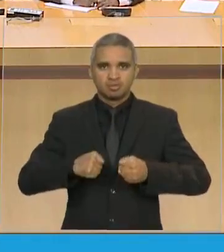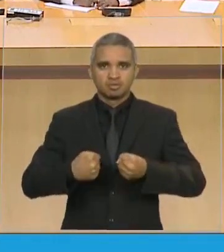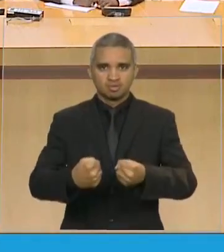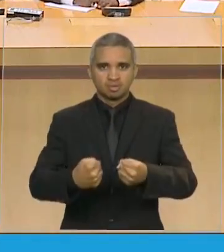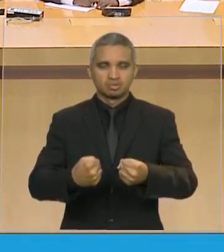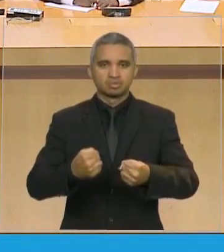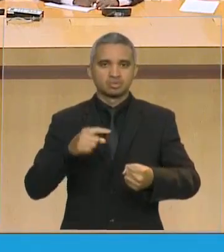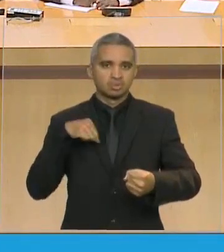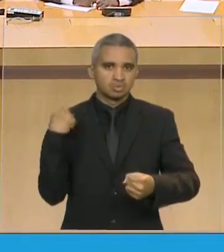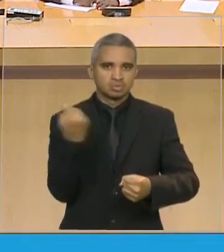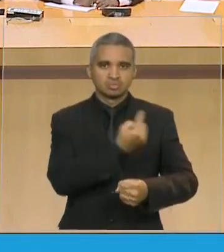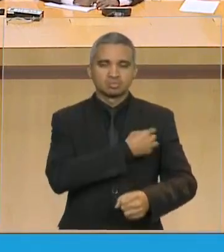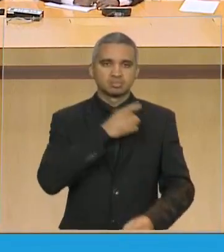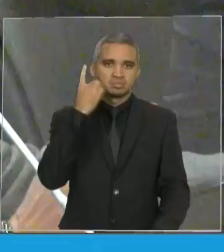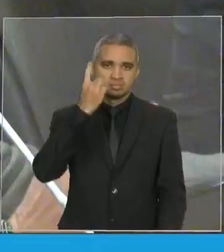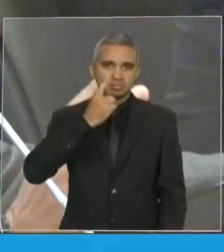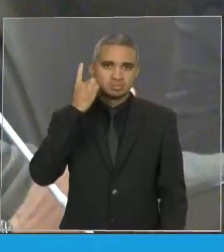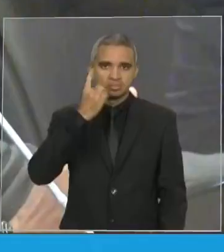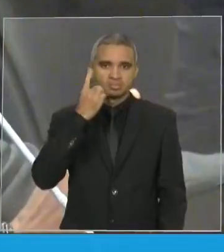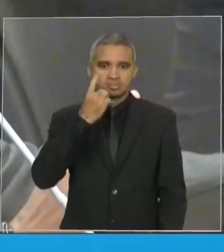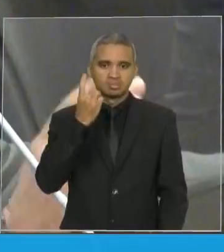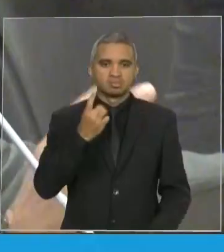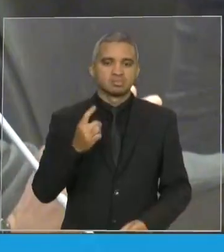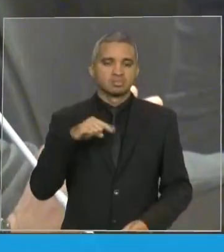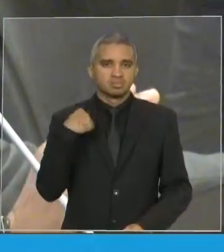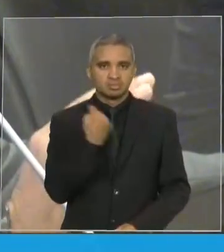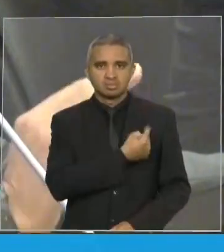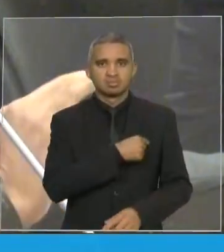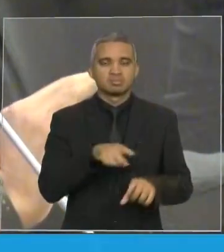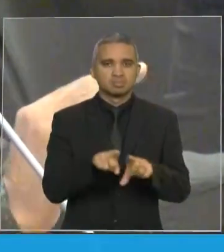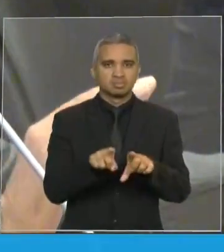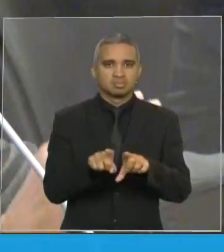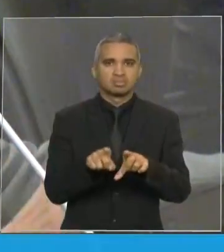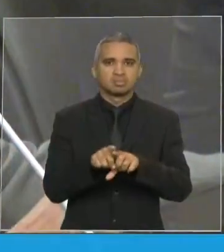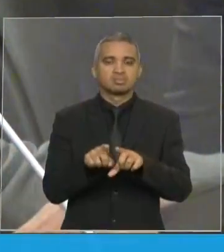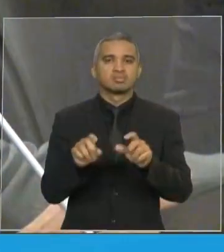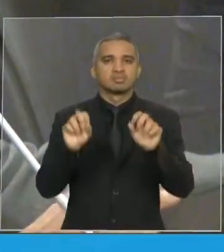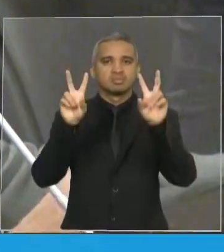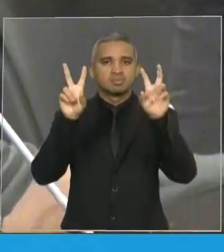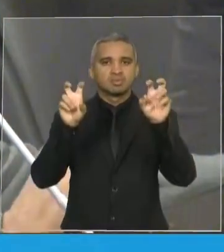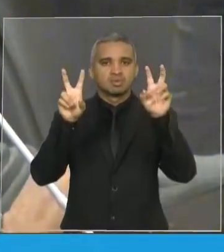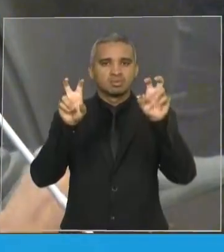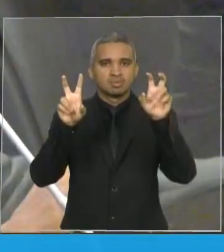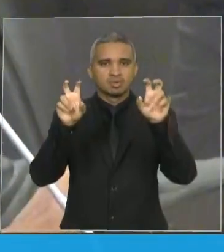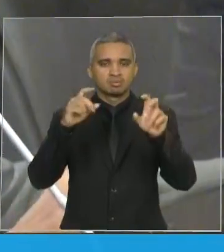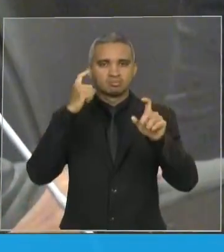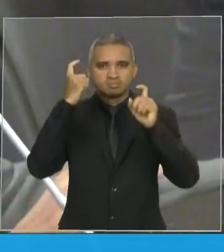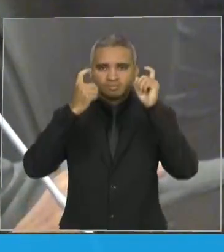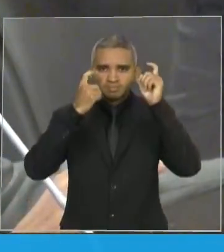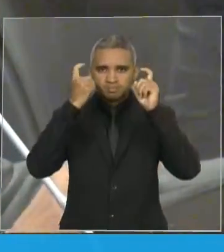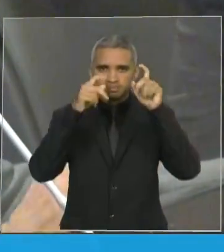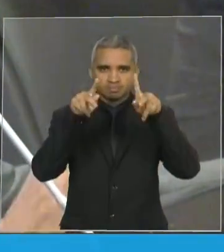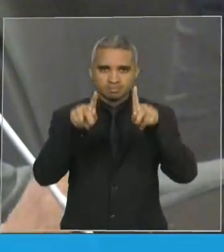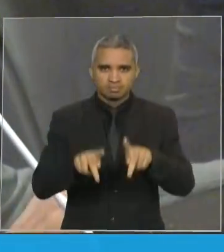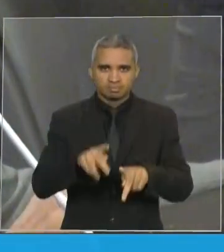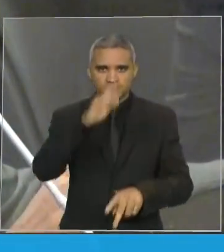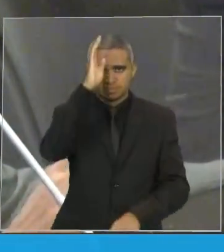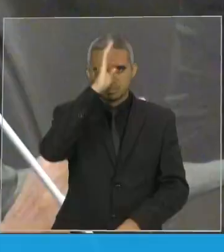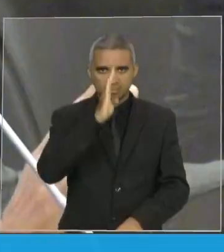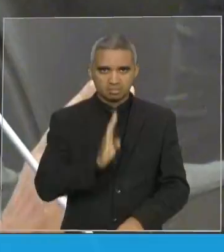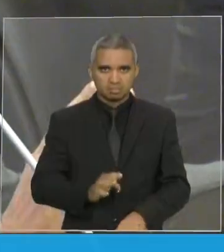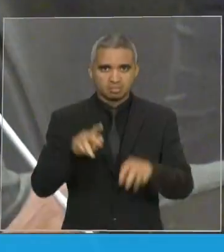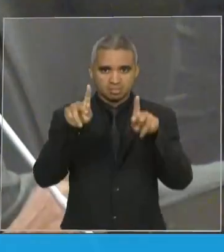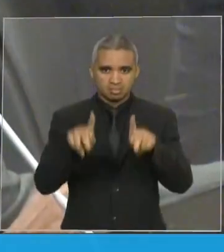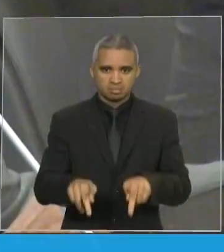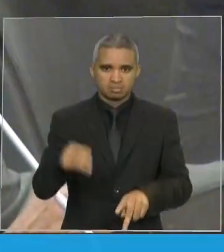de todos nós para enfrentar uma temática que hoje está no topo das preocupações do povo brasileiro, do povo maranhense,